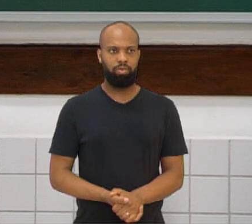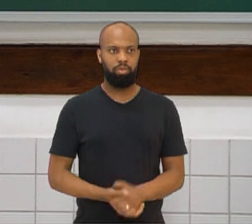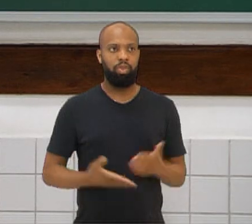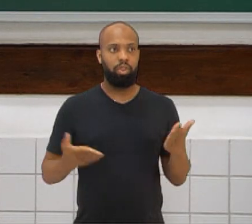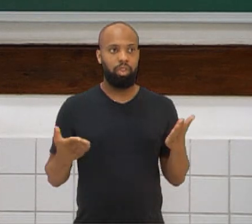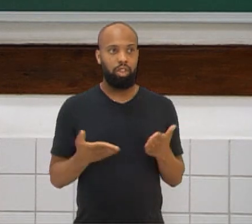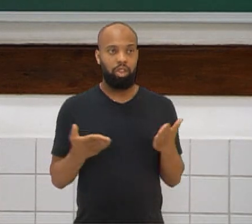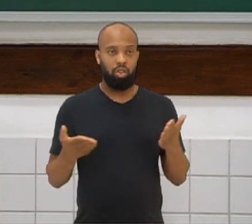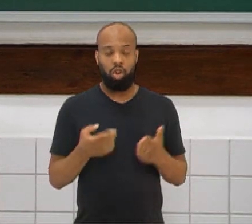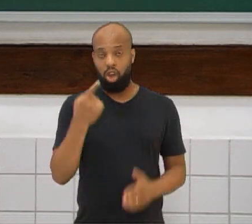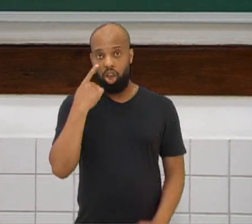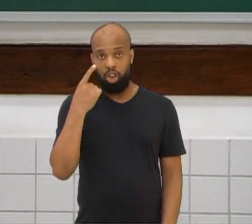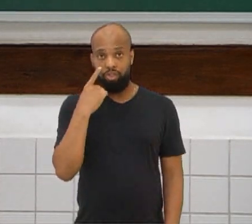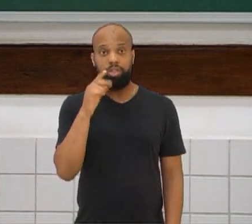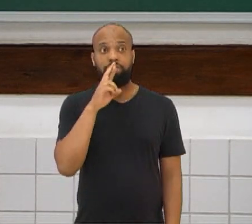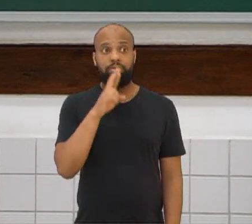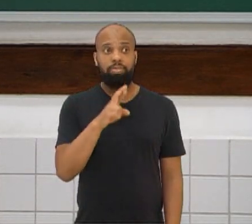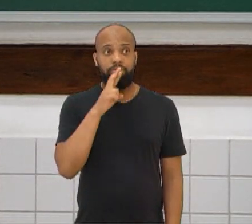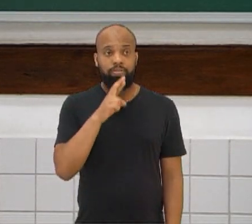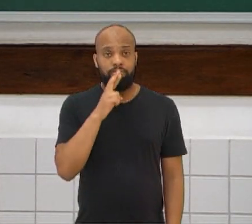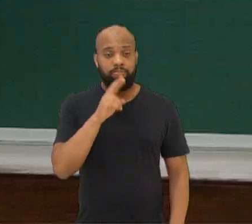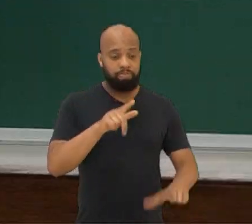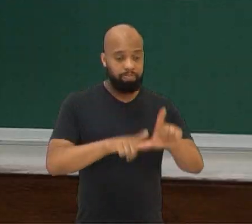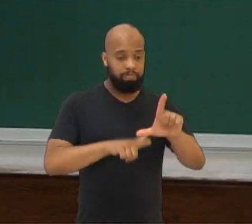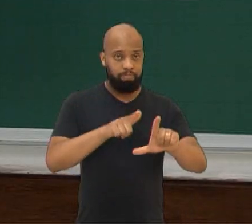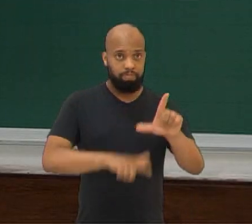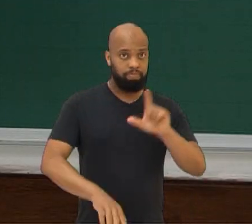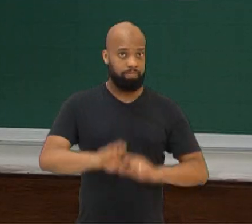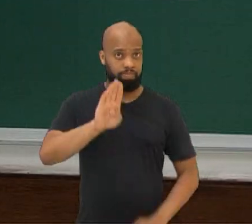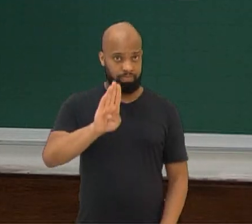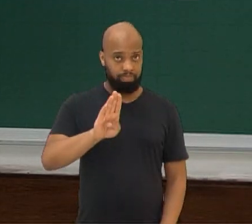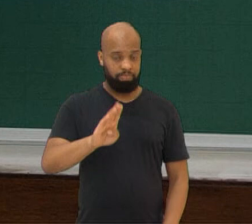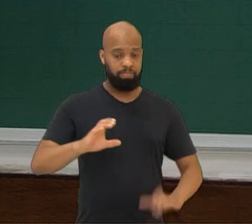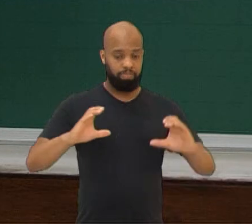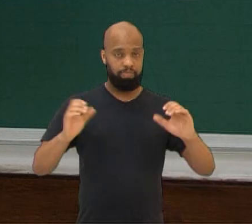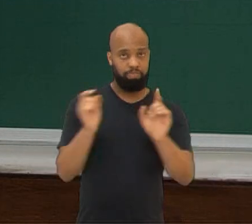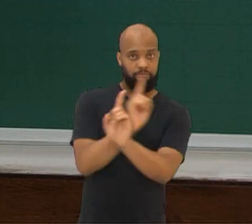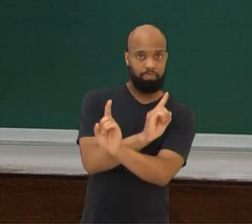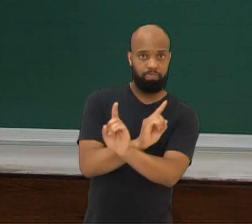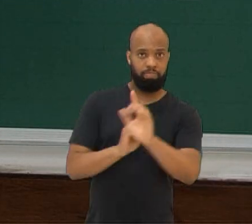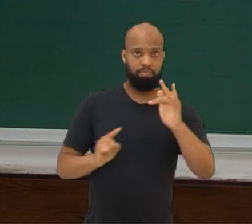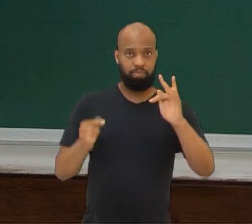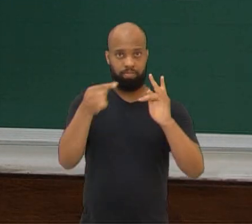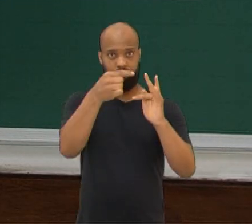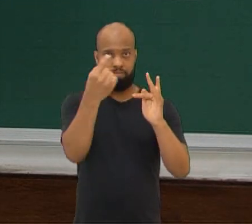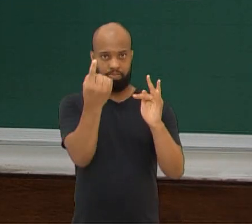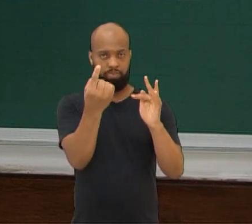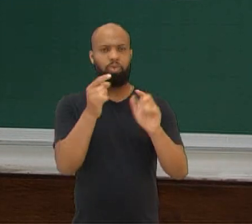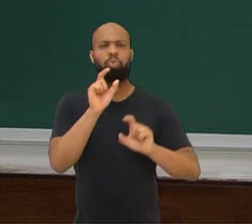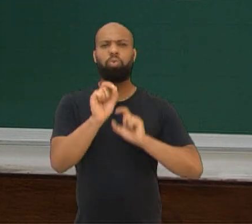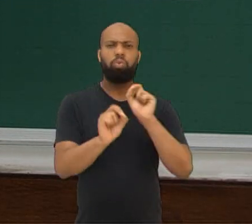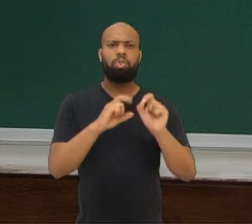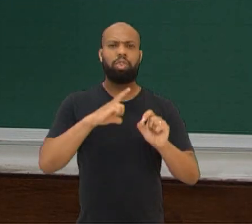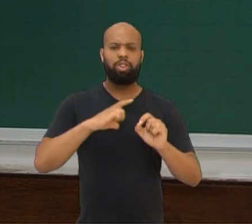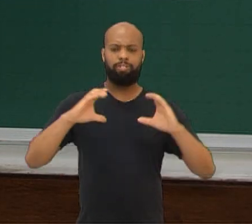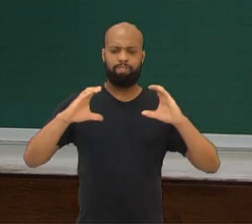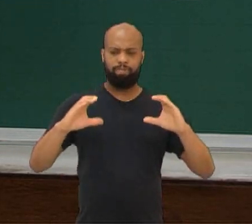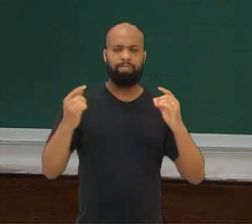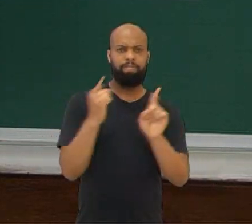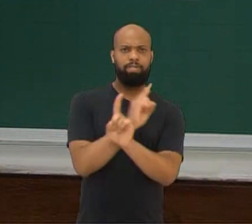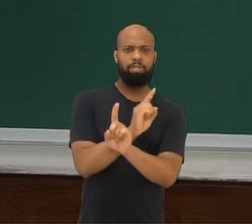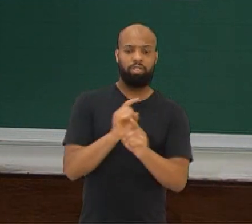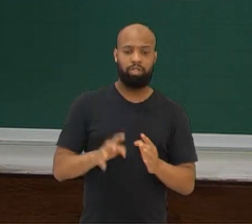Então, voltamos agora com a solução quando a nossa função inversa de 6. Gente, qual foi a função inversa